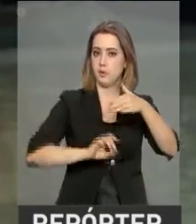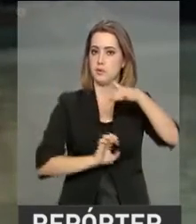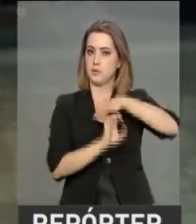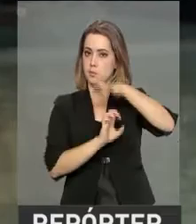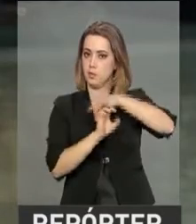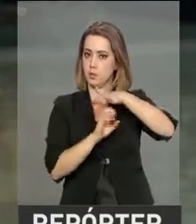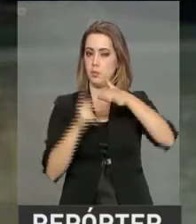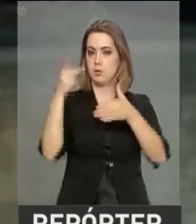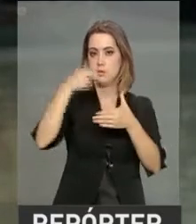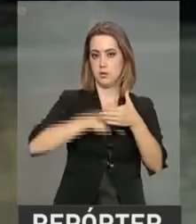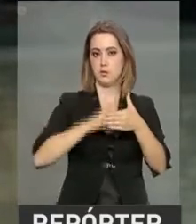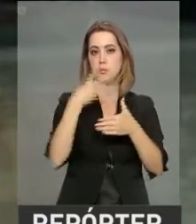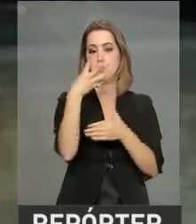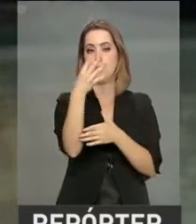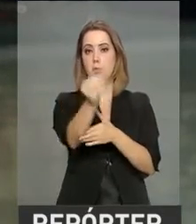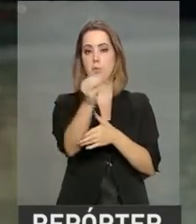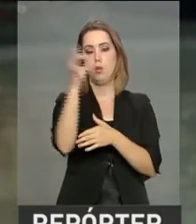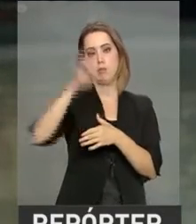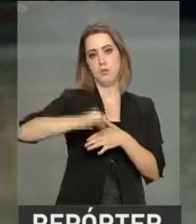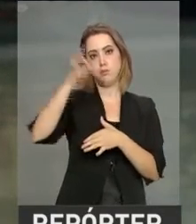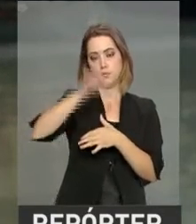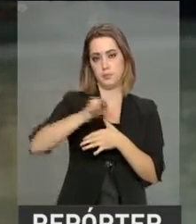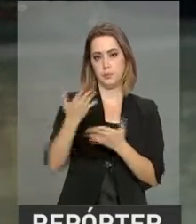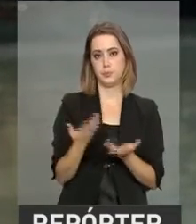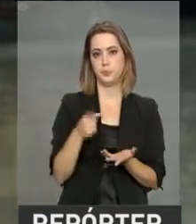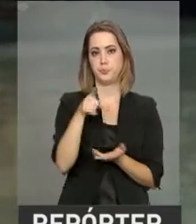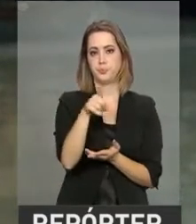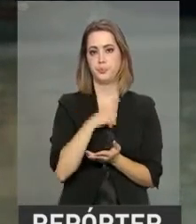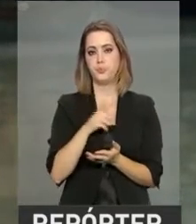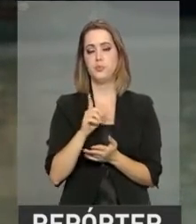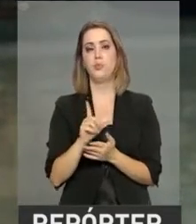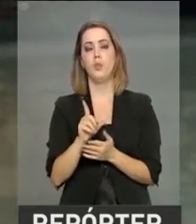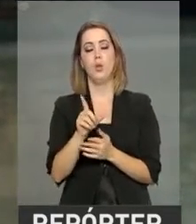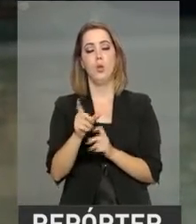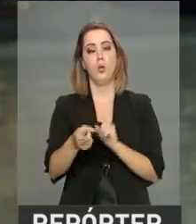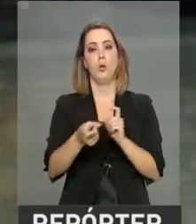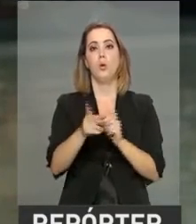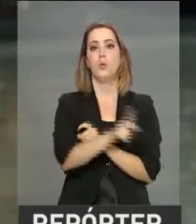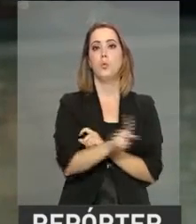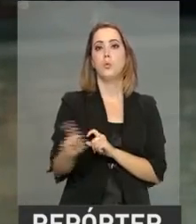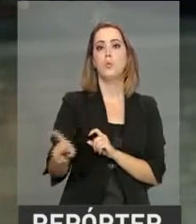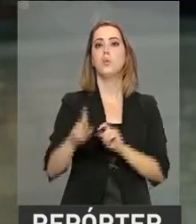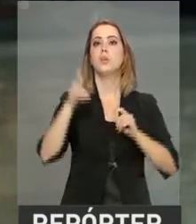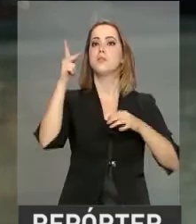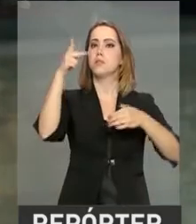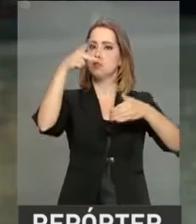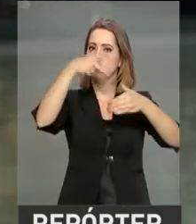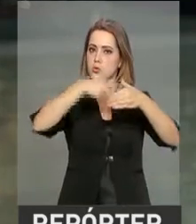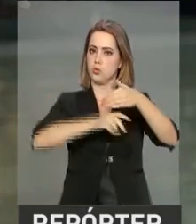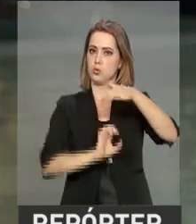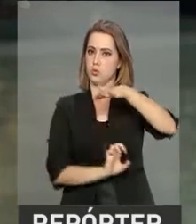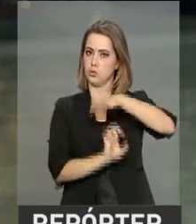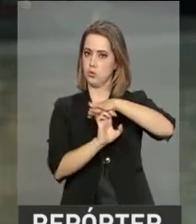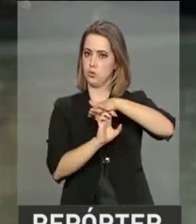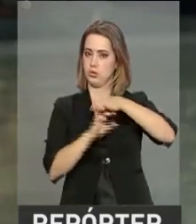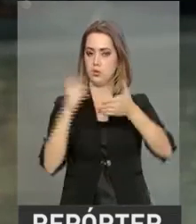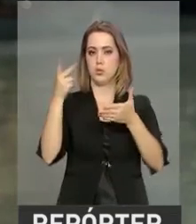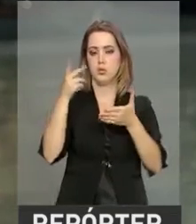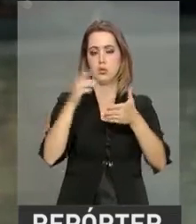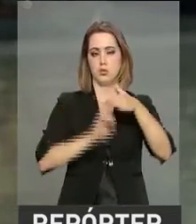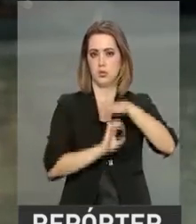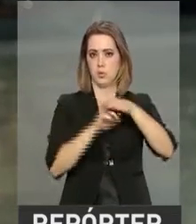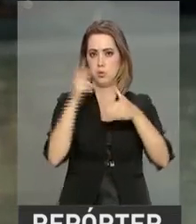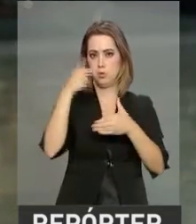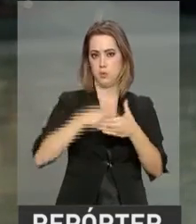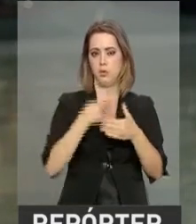40% segundo o presidente da companhia pedro parenti a empresa não tem condições financeiras neste momento